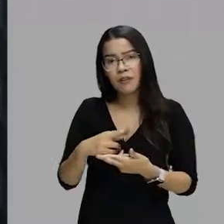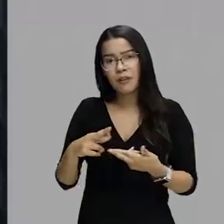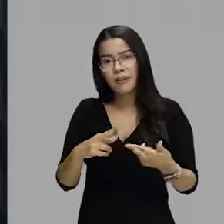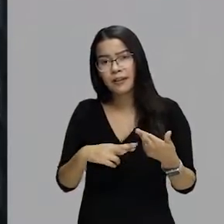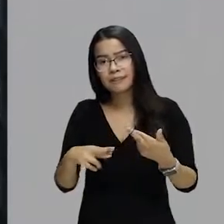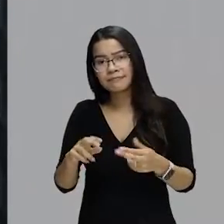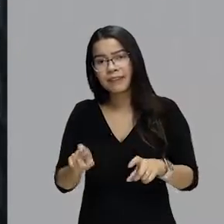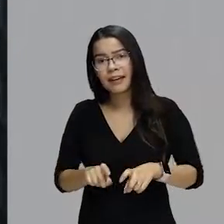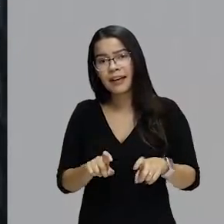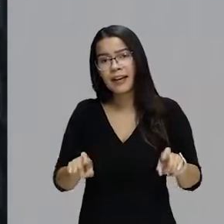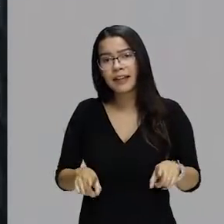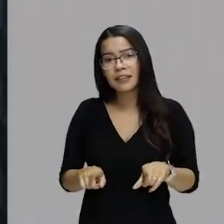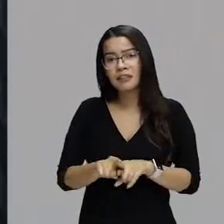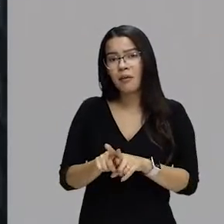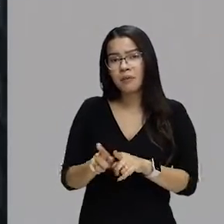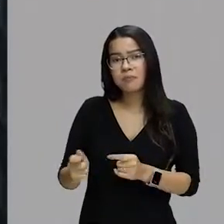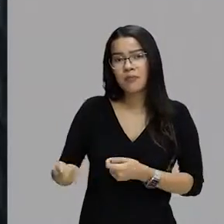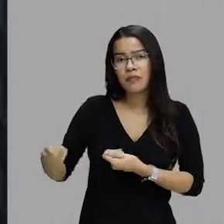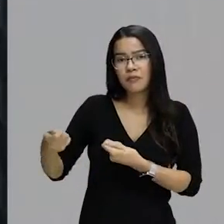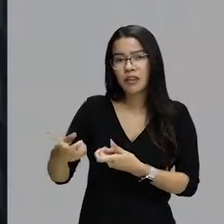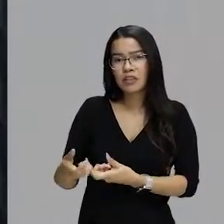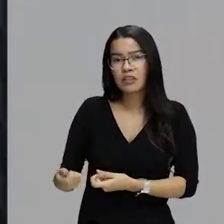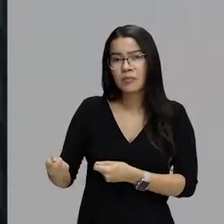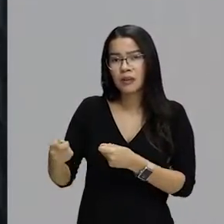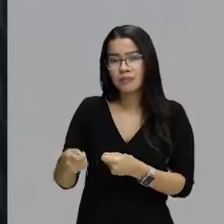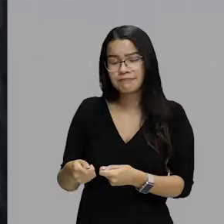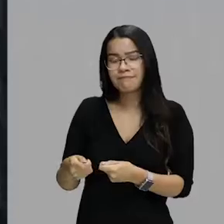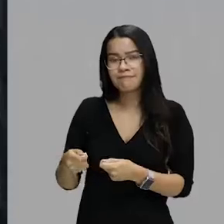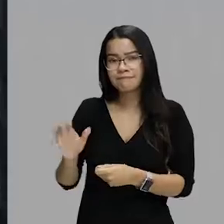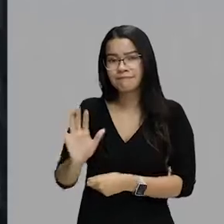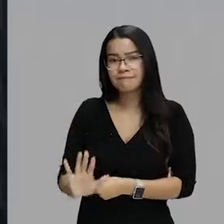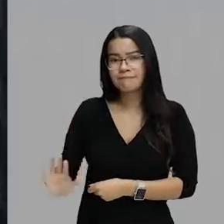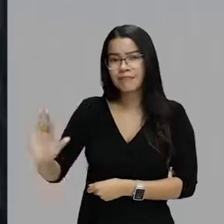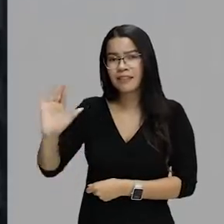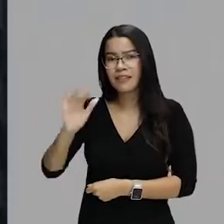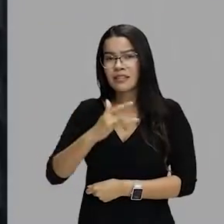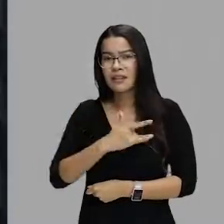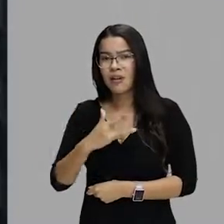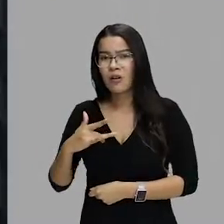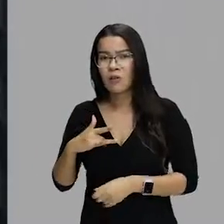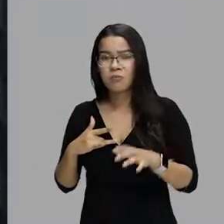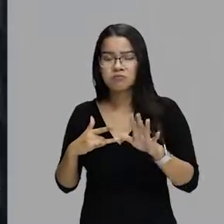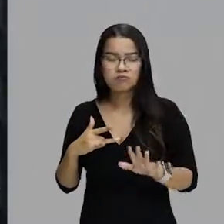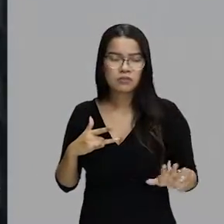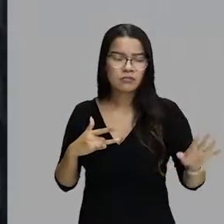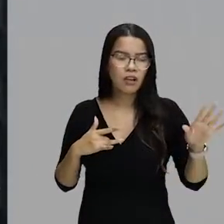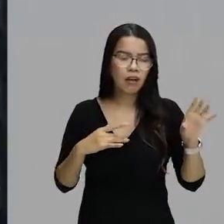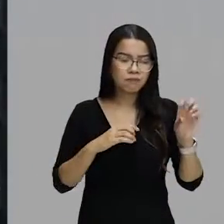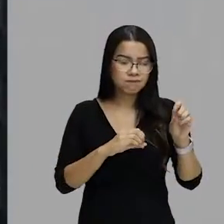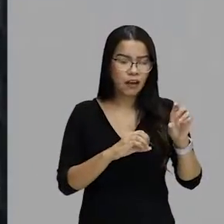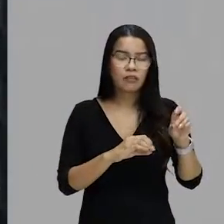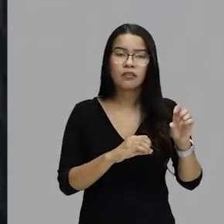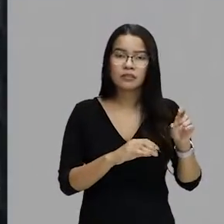investimentos na área da saúde, na área da educação, como uma forma de erradicar o analfabetismo,